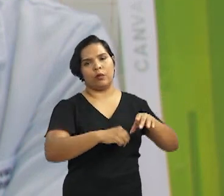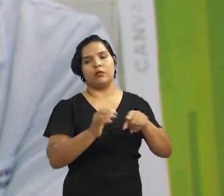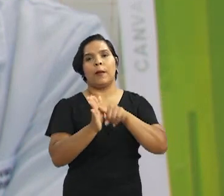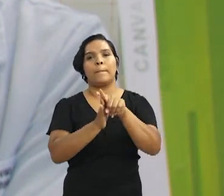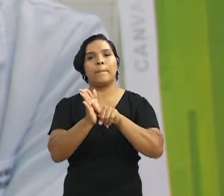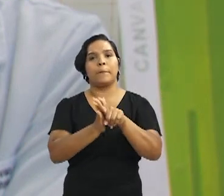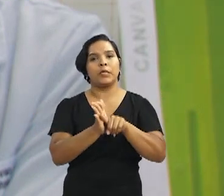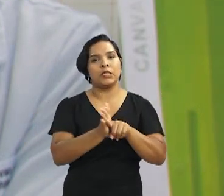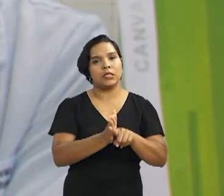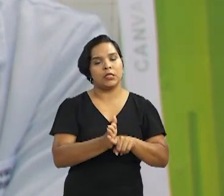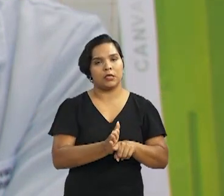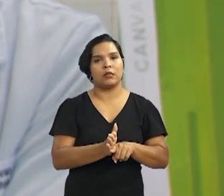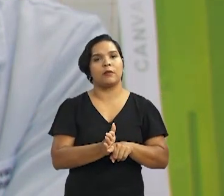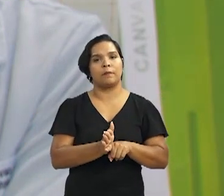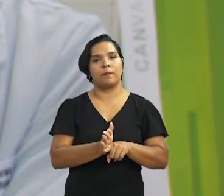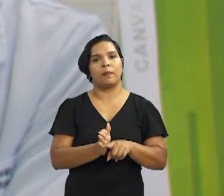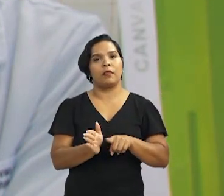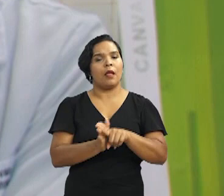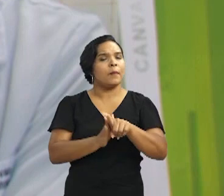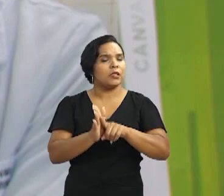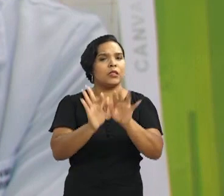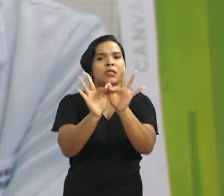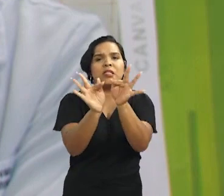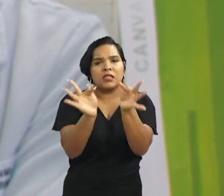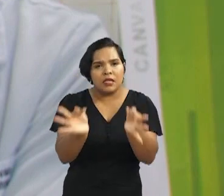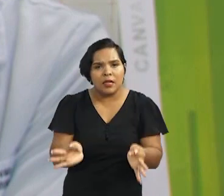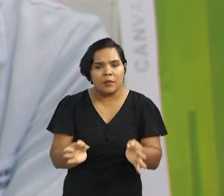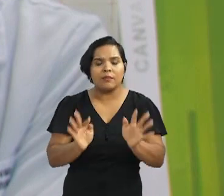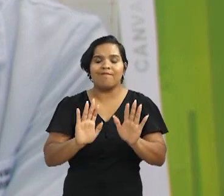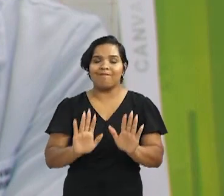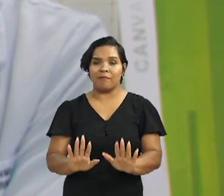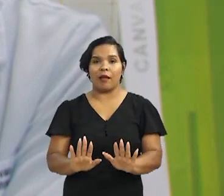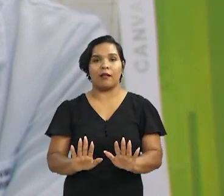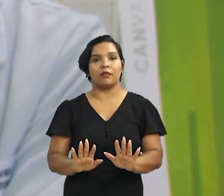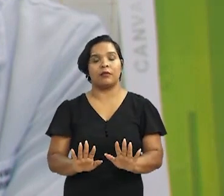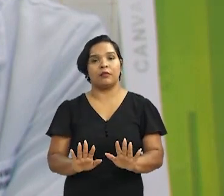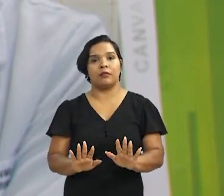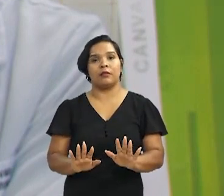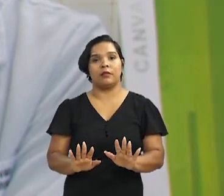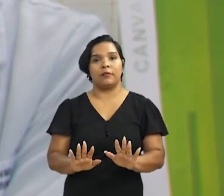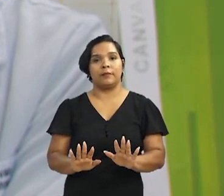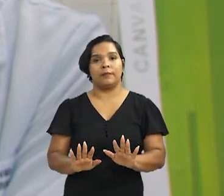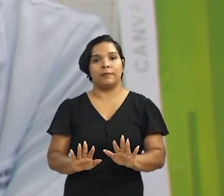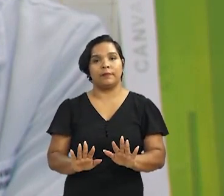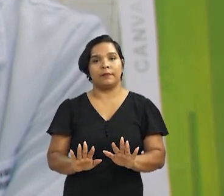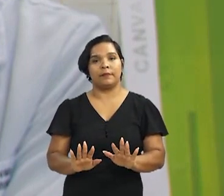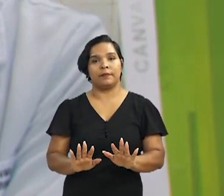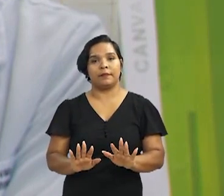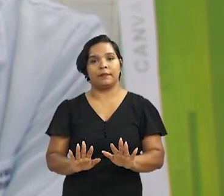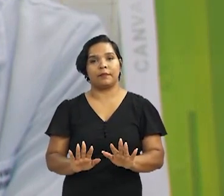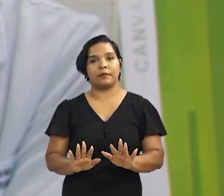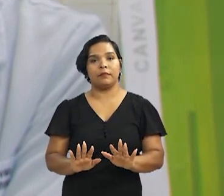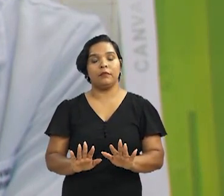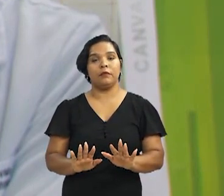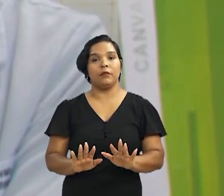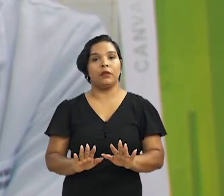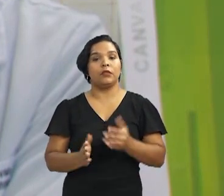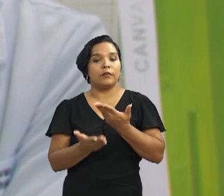divulgar, né, essa pesquisa. Ela é uma pesquisa simples a princípio, mas